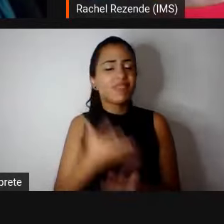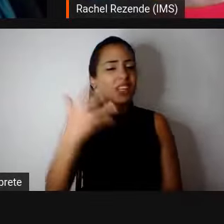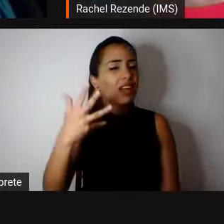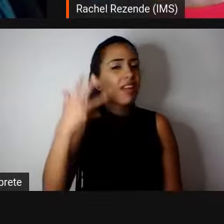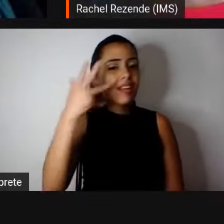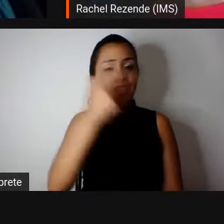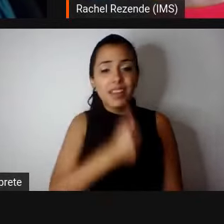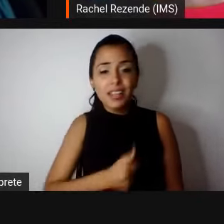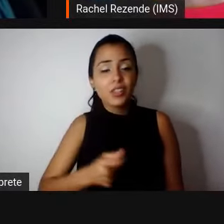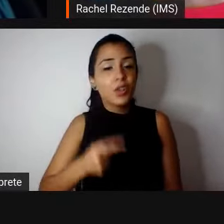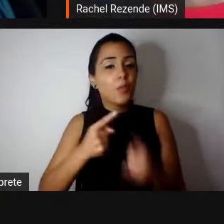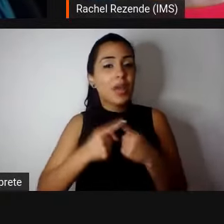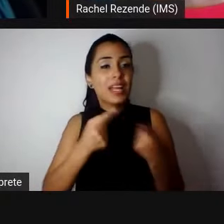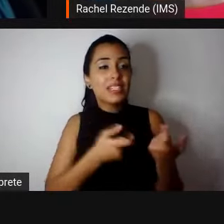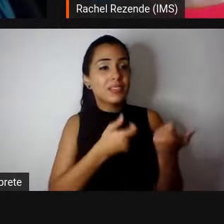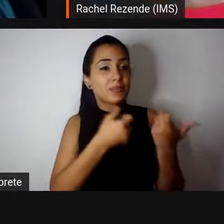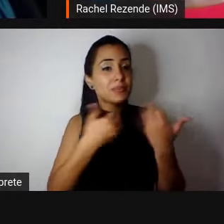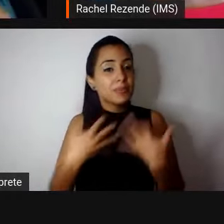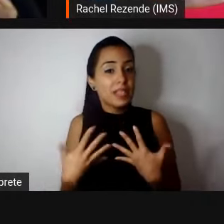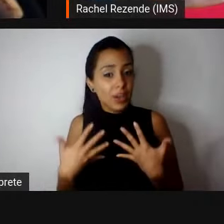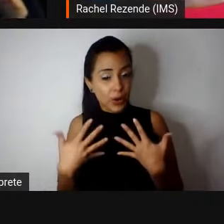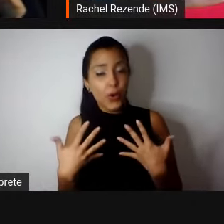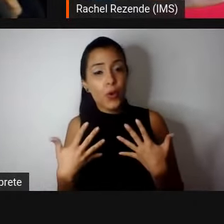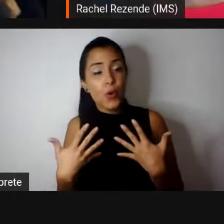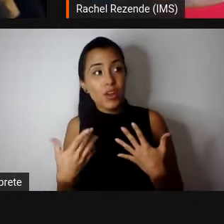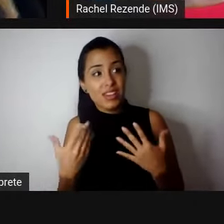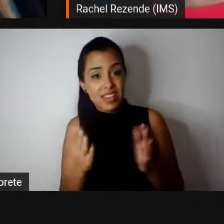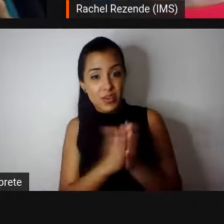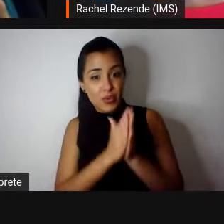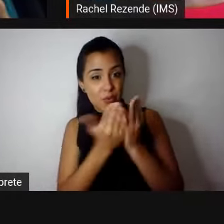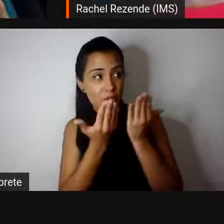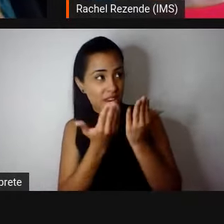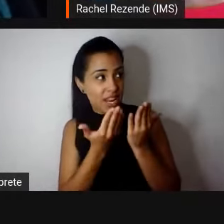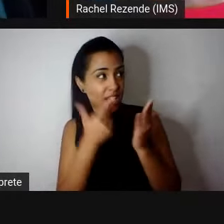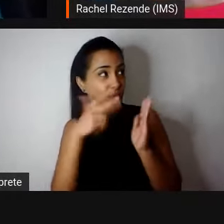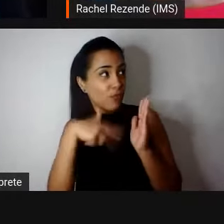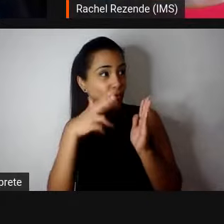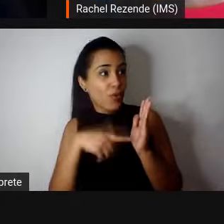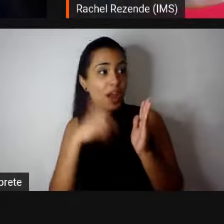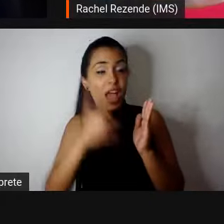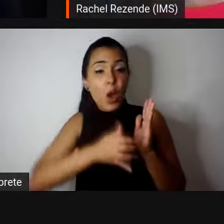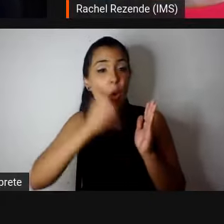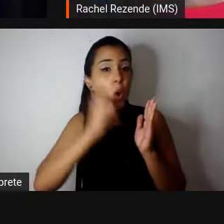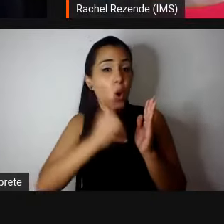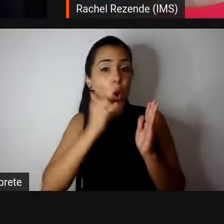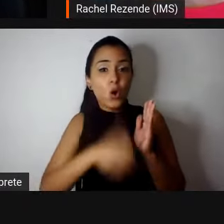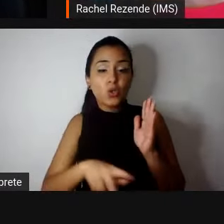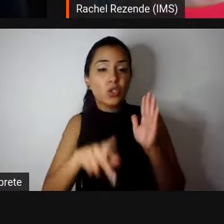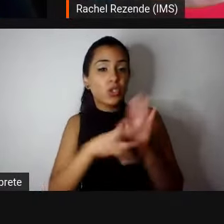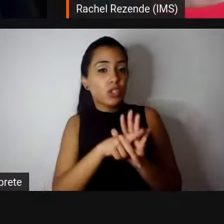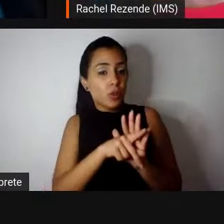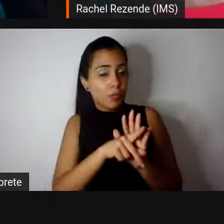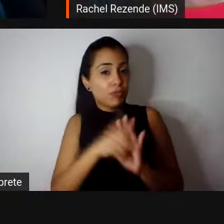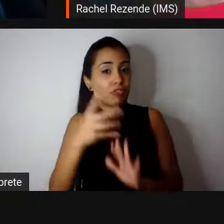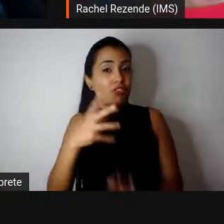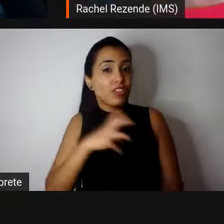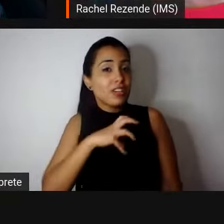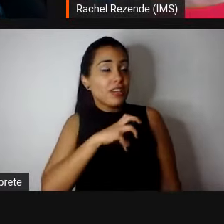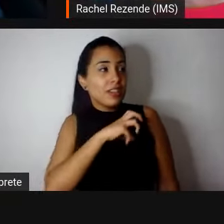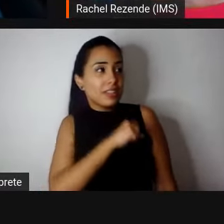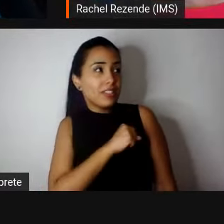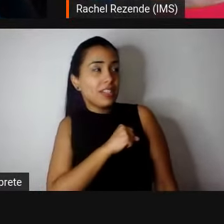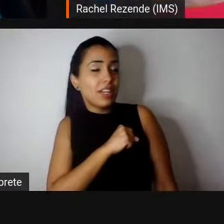livro é um canto de amor. Então, achei muito bonito que ele, para mim,